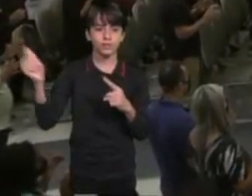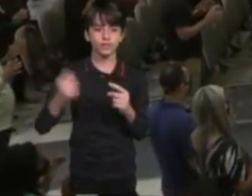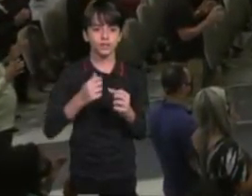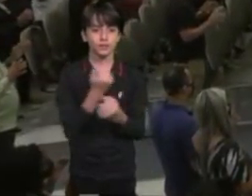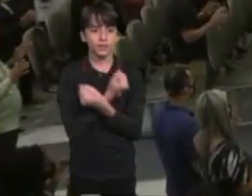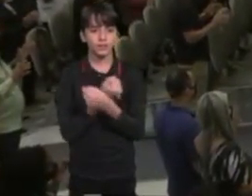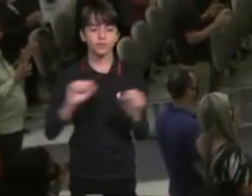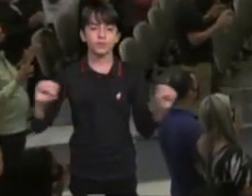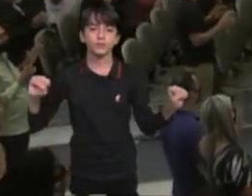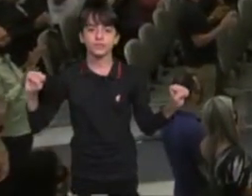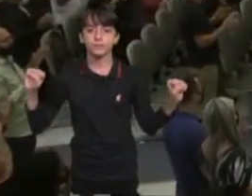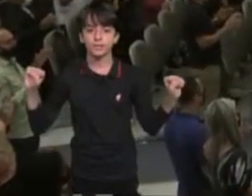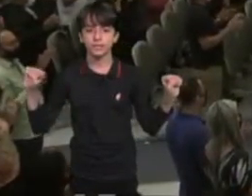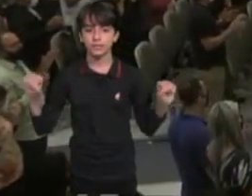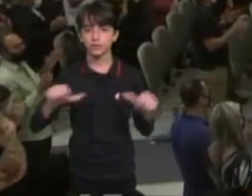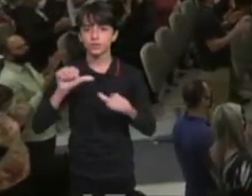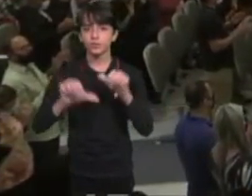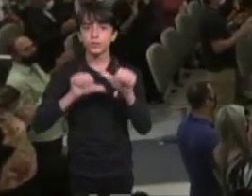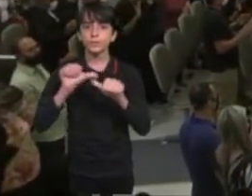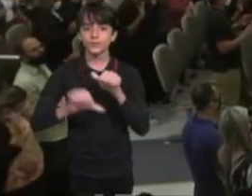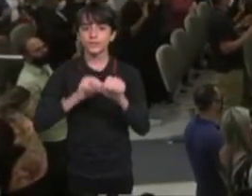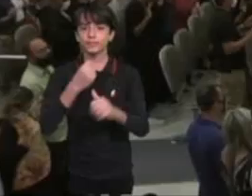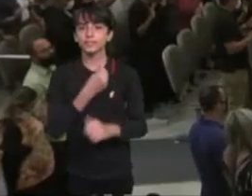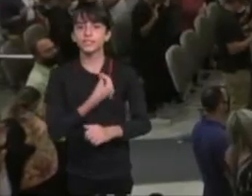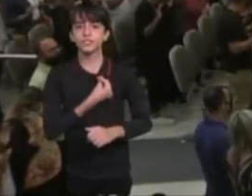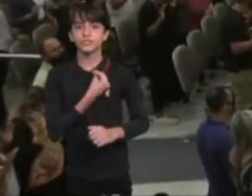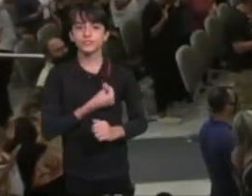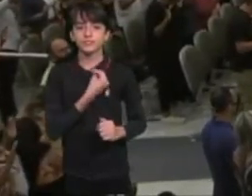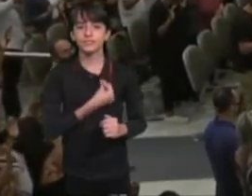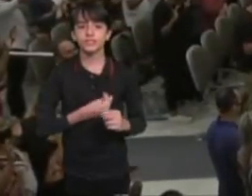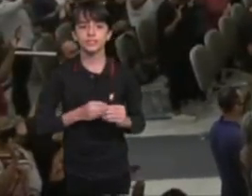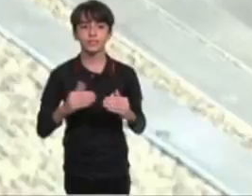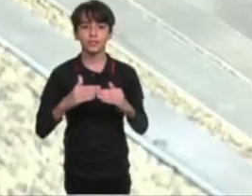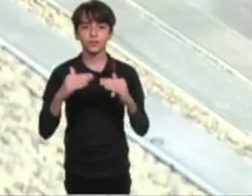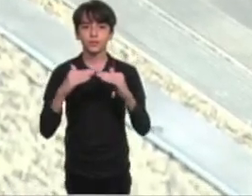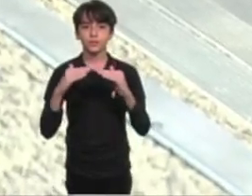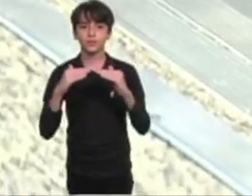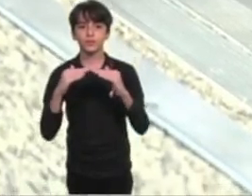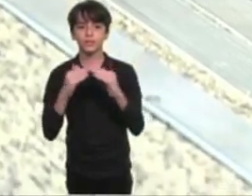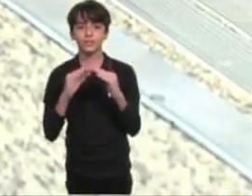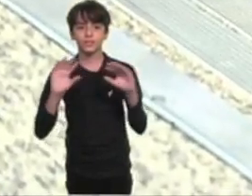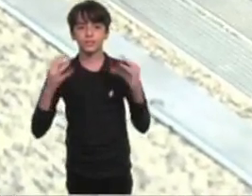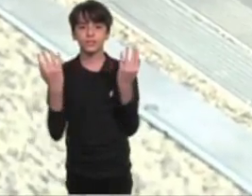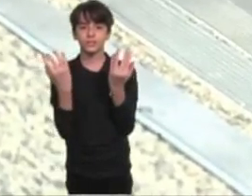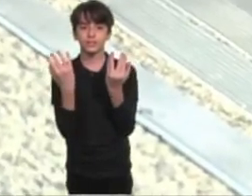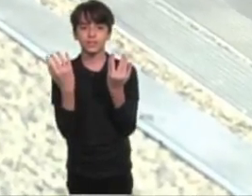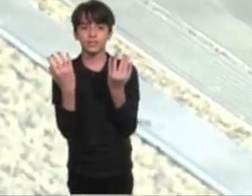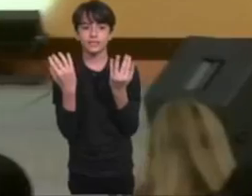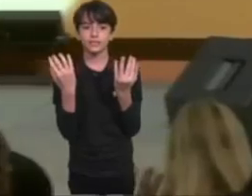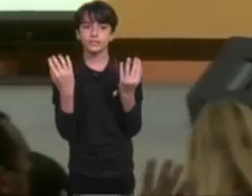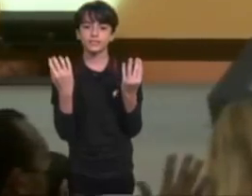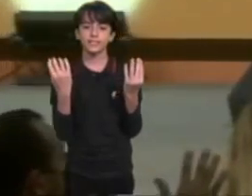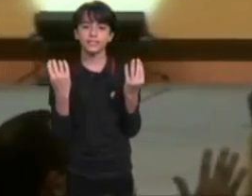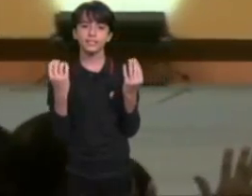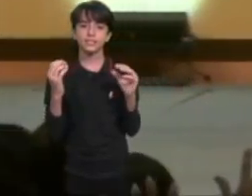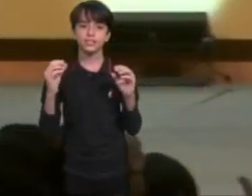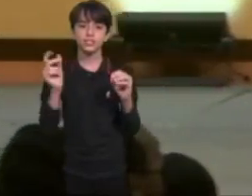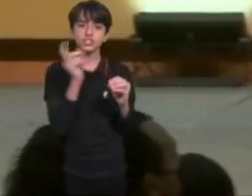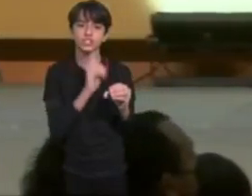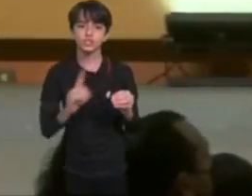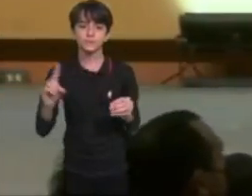com a sua mudança de vida eu concordo com uma nova estação de Deus para você cadeias sejam